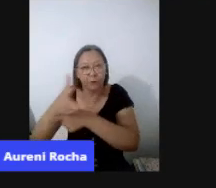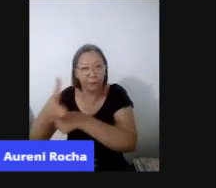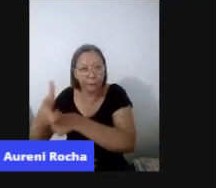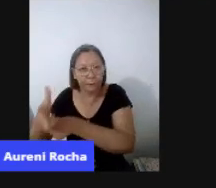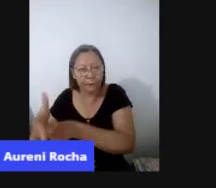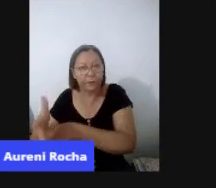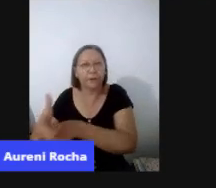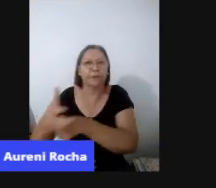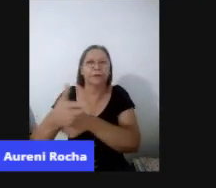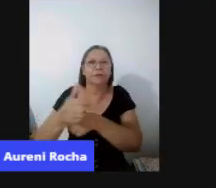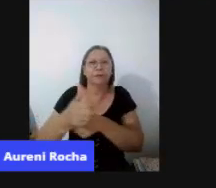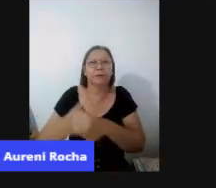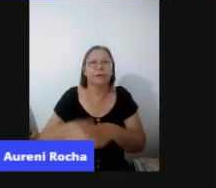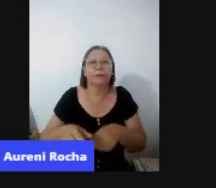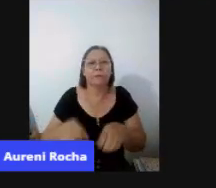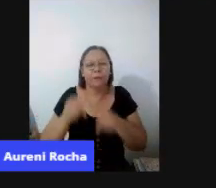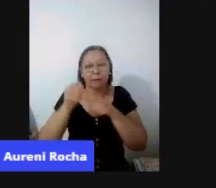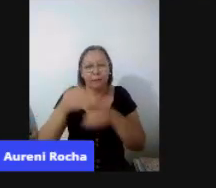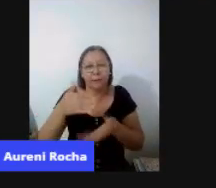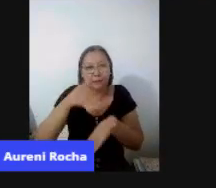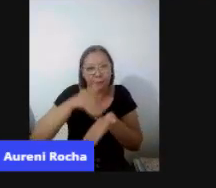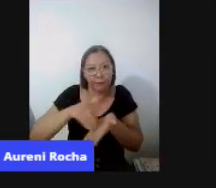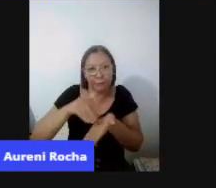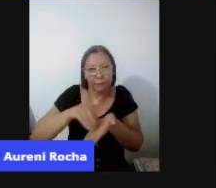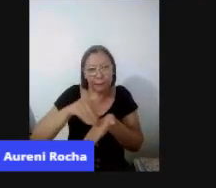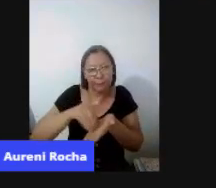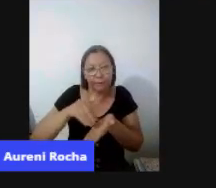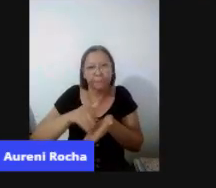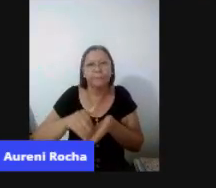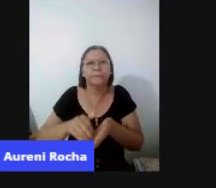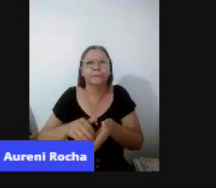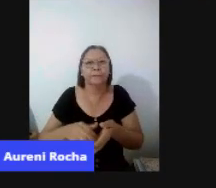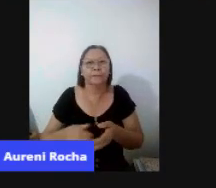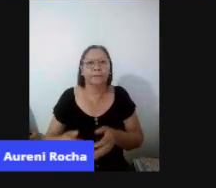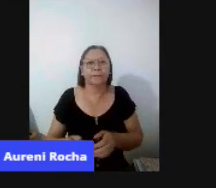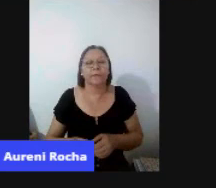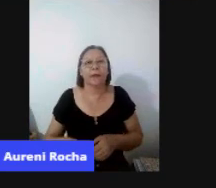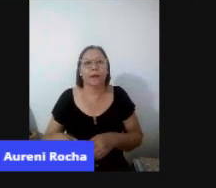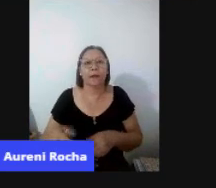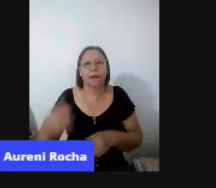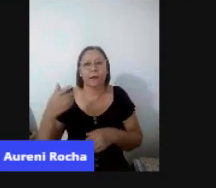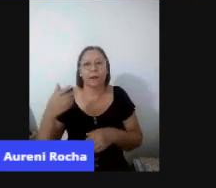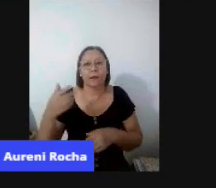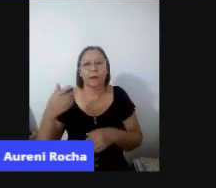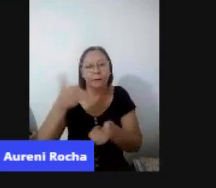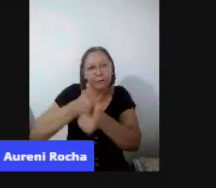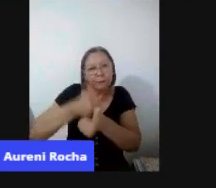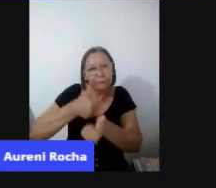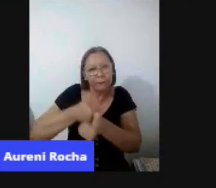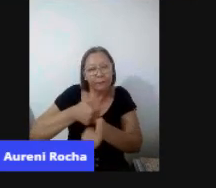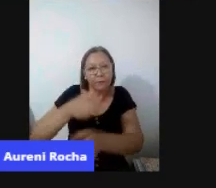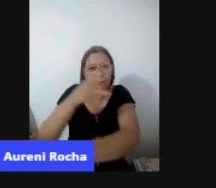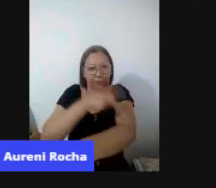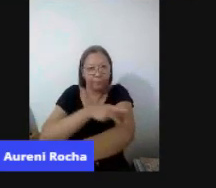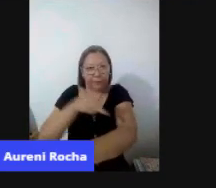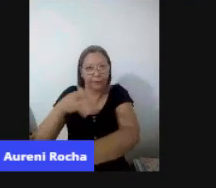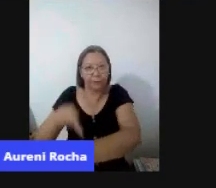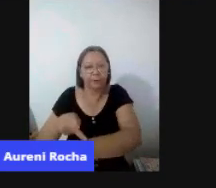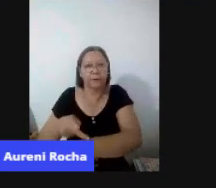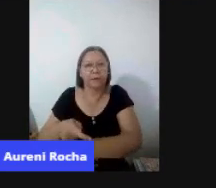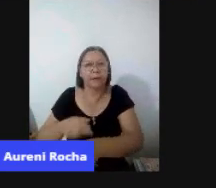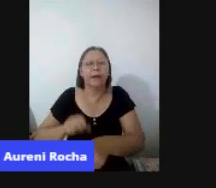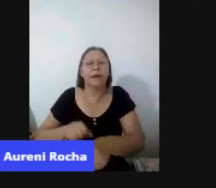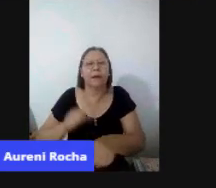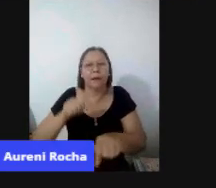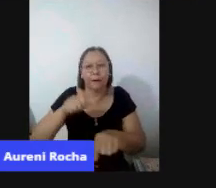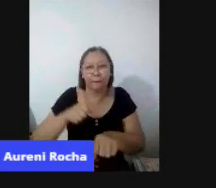equipe da Gerência de Educação Infantil da CEMED. O Reflexões Pedagógicas é um programa de formação continuada da Secretaria